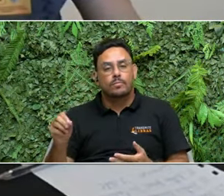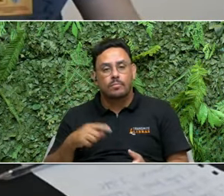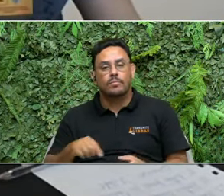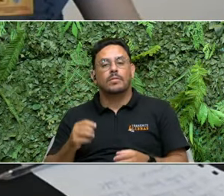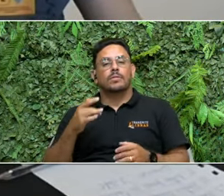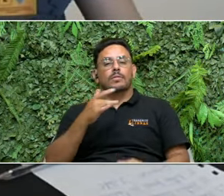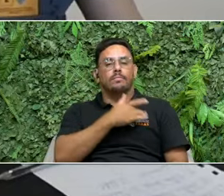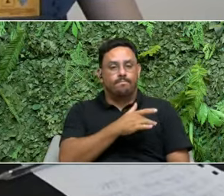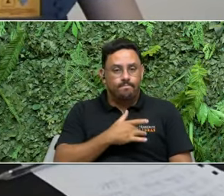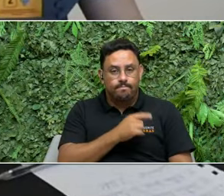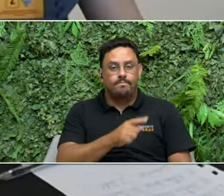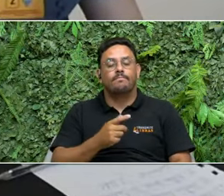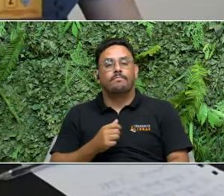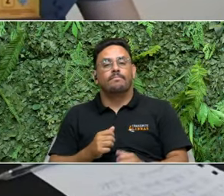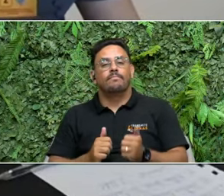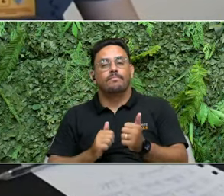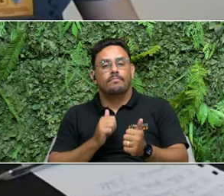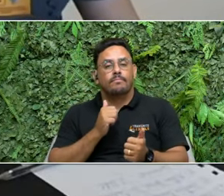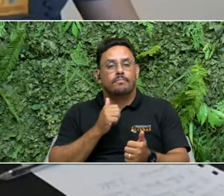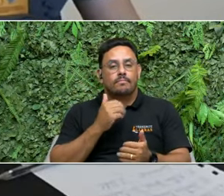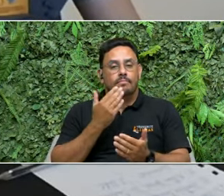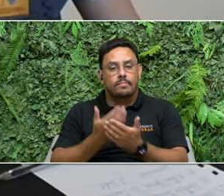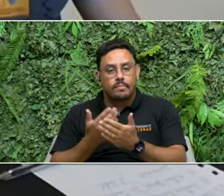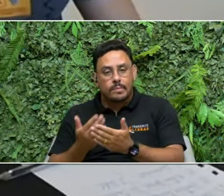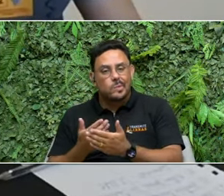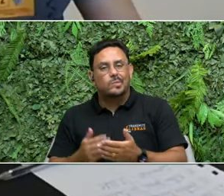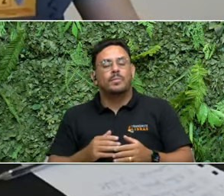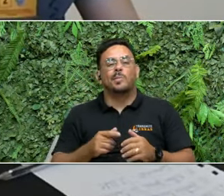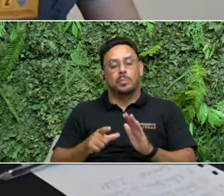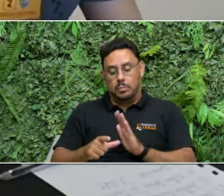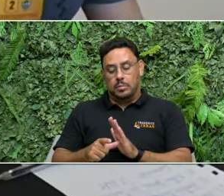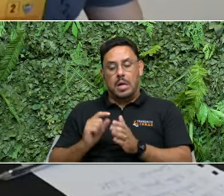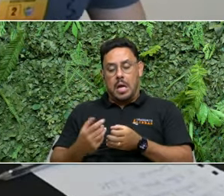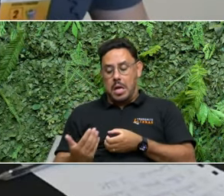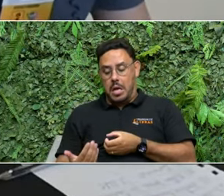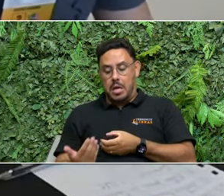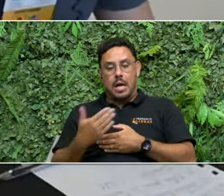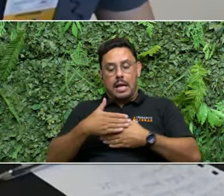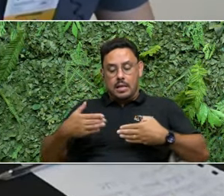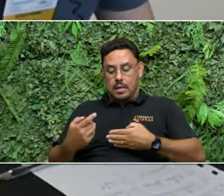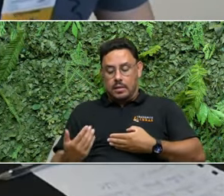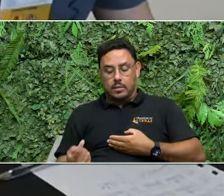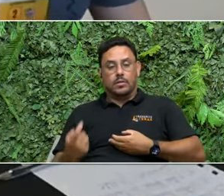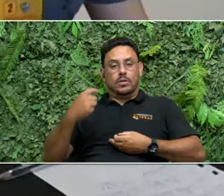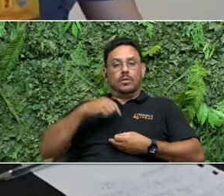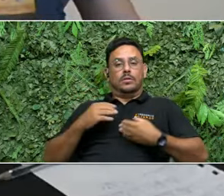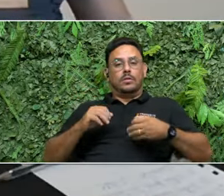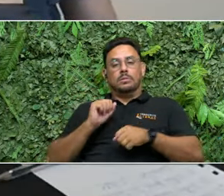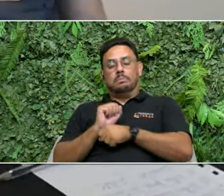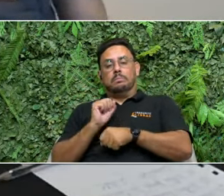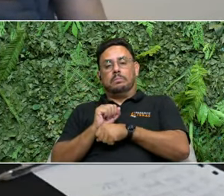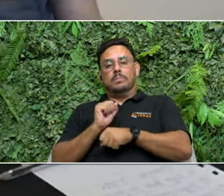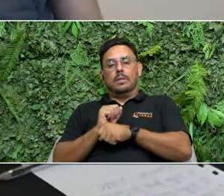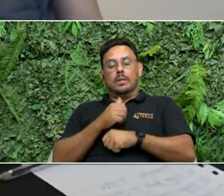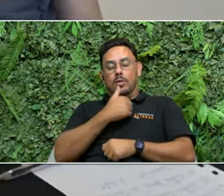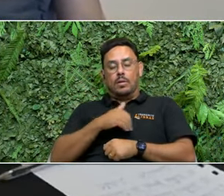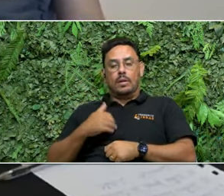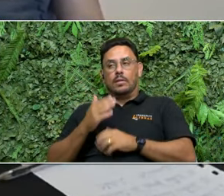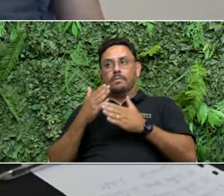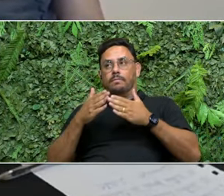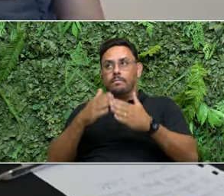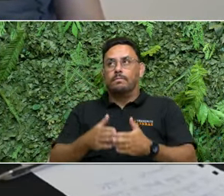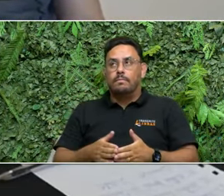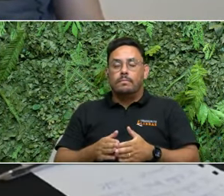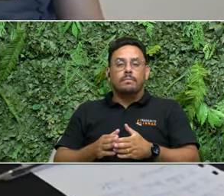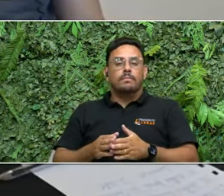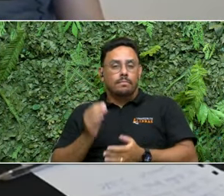opinião Bob faria o Cruzeiro ele vai jogar com uma lingua um pouquinho mais recuada esperando o Atlético e na